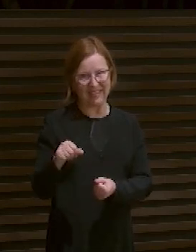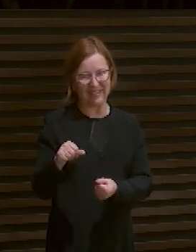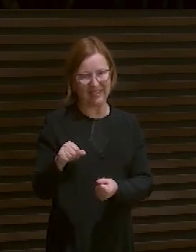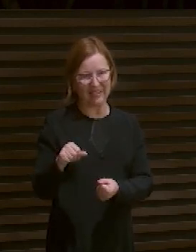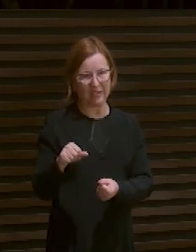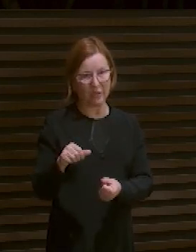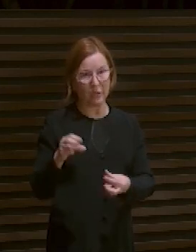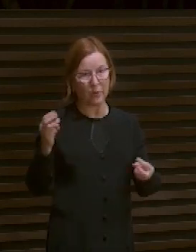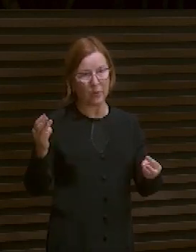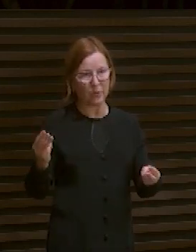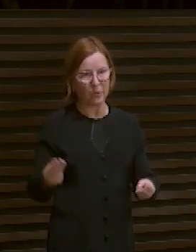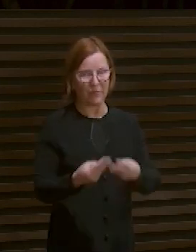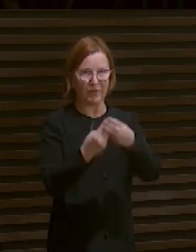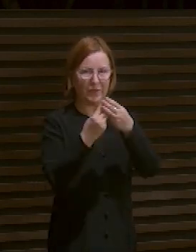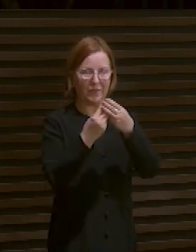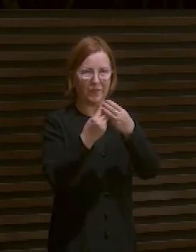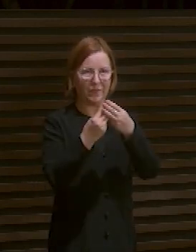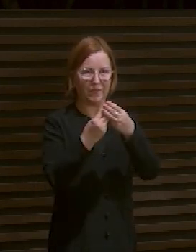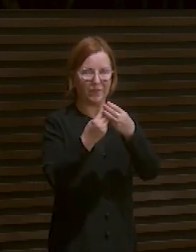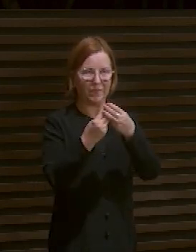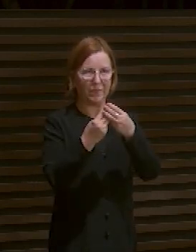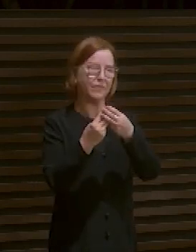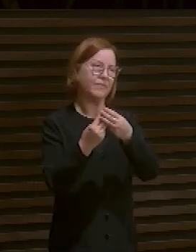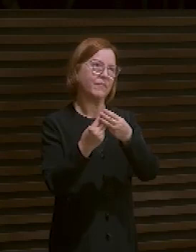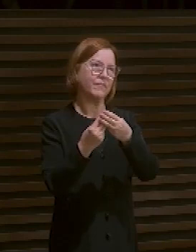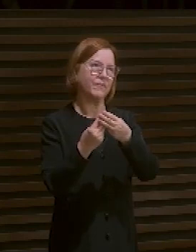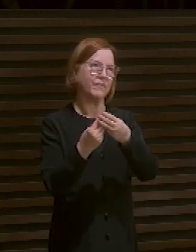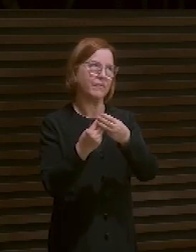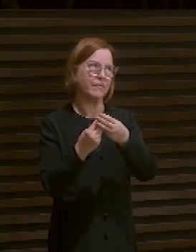são judeus, são